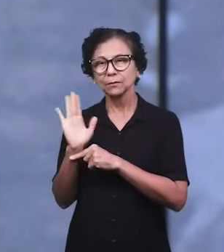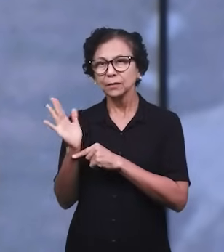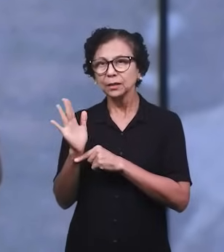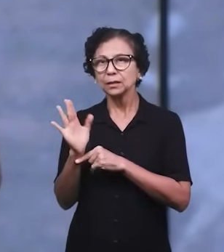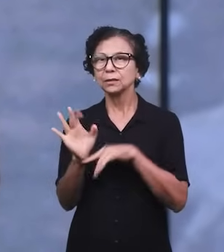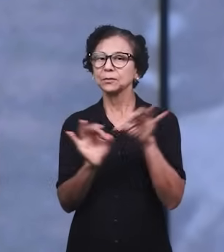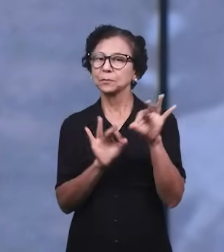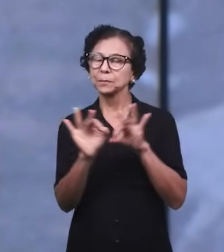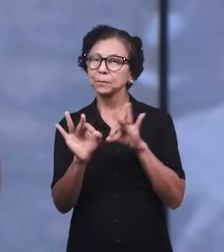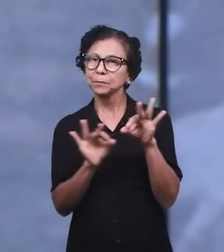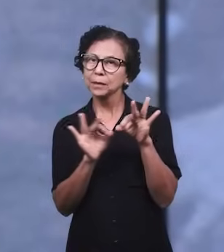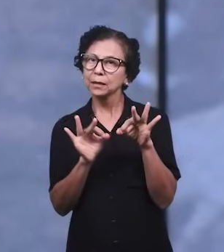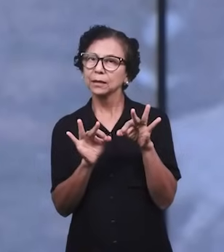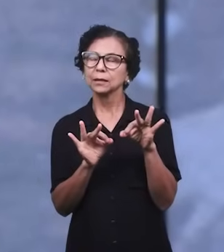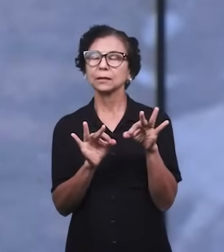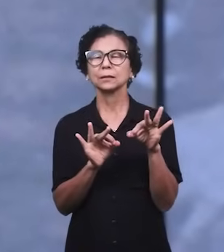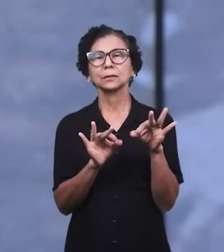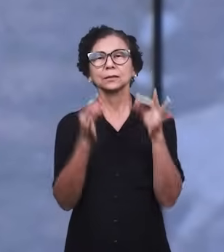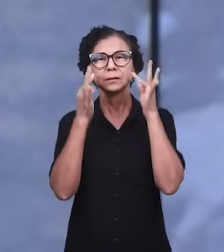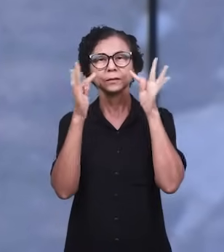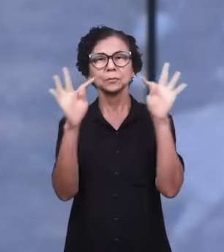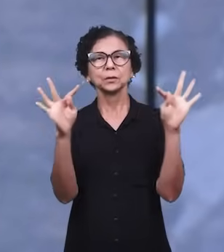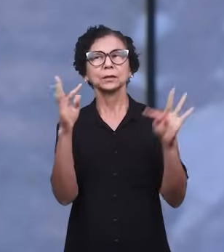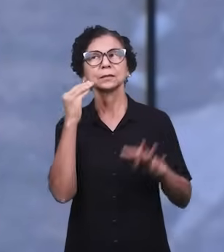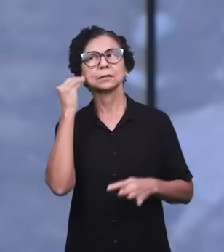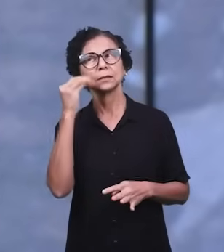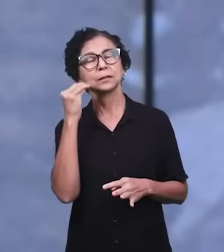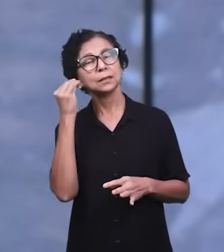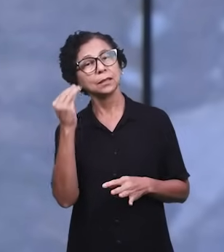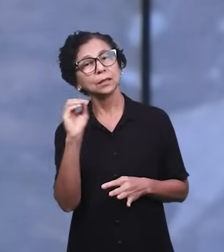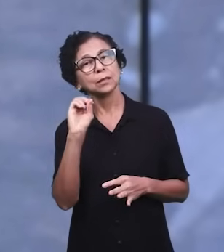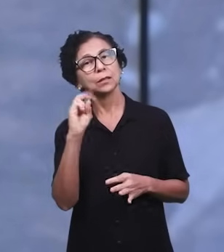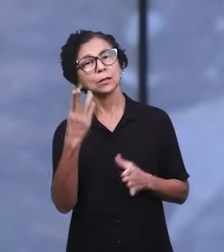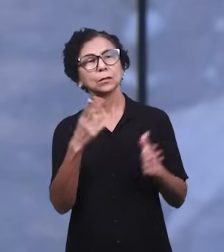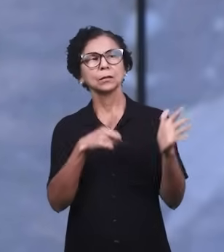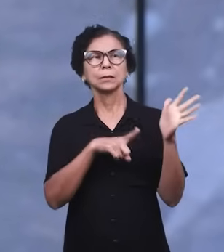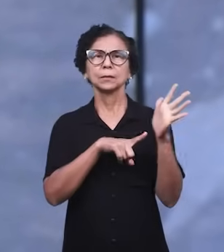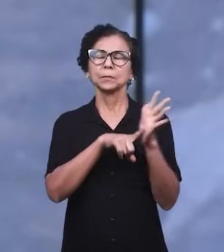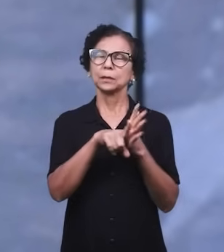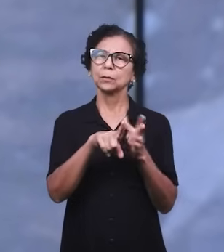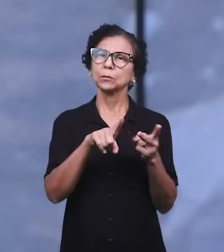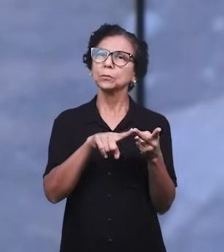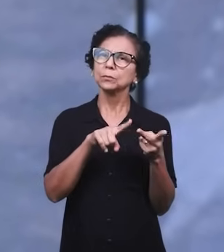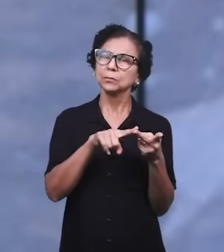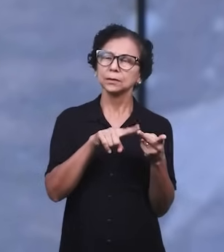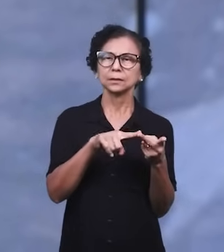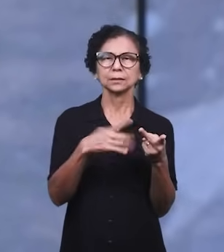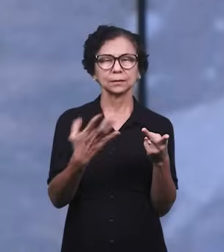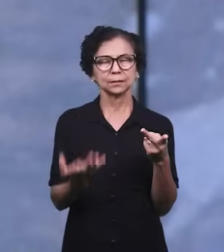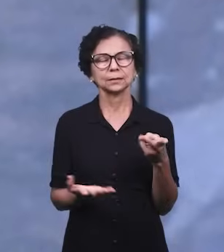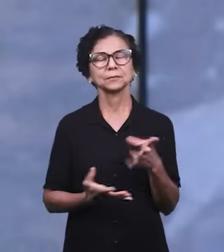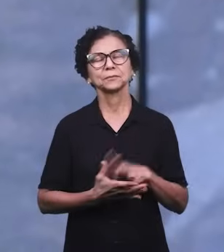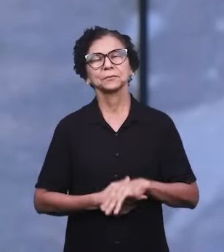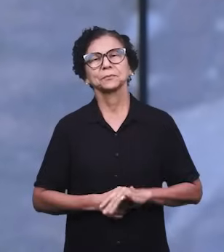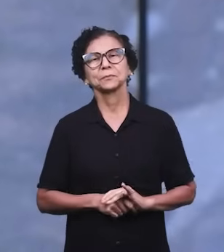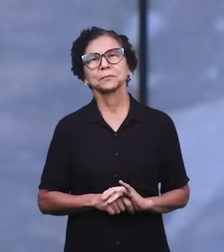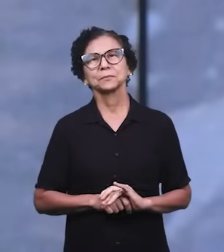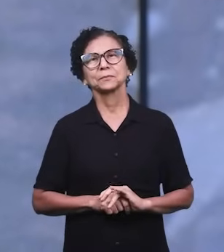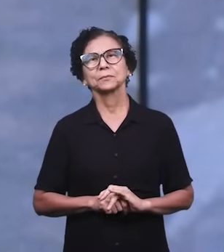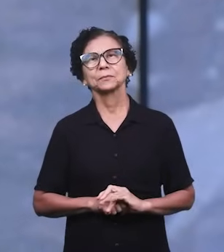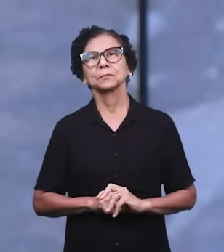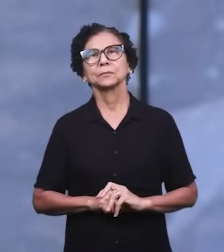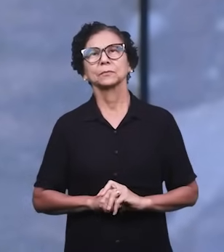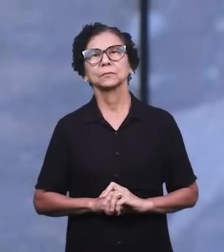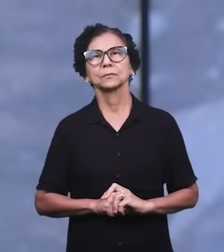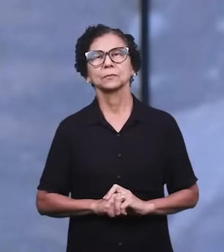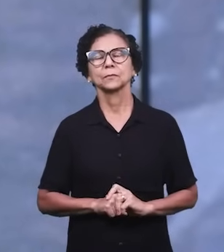seja de experiência ou de experiências vividas, sejam perguntas que são feitas